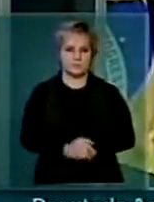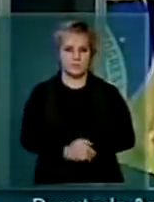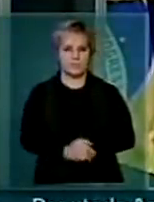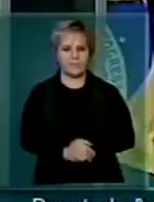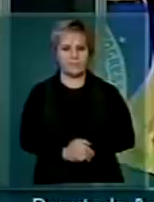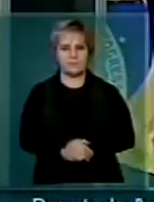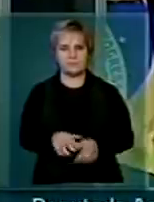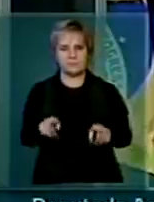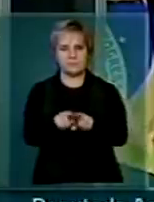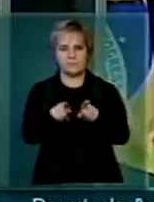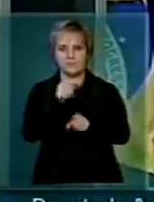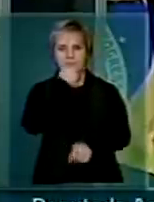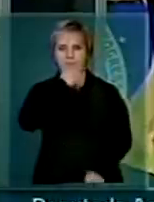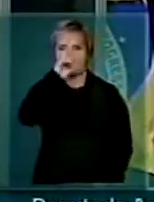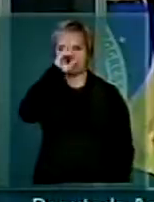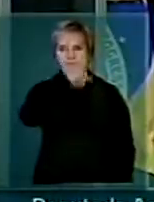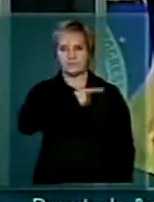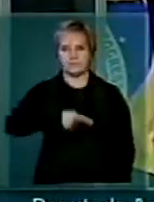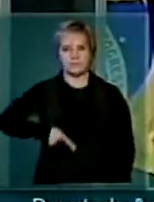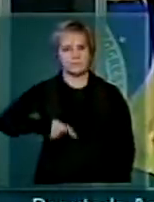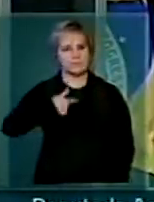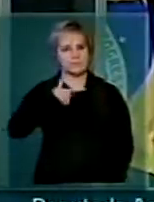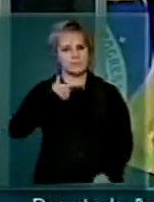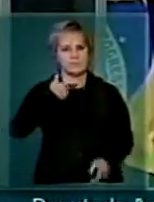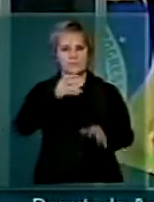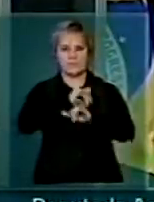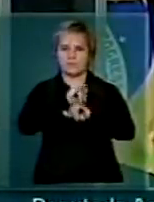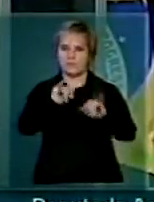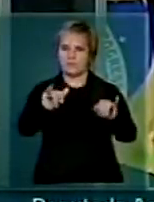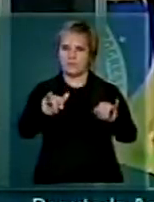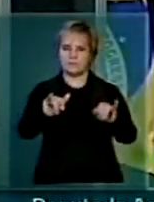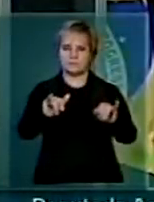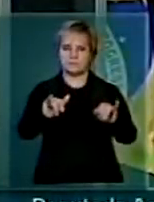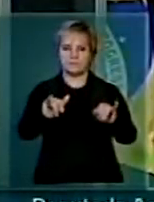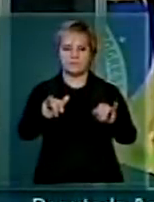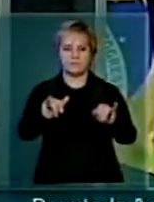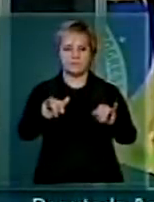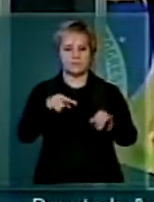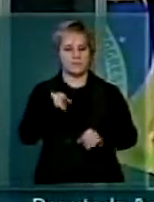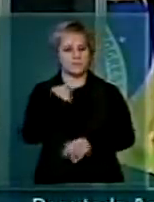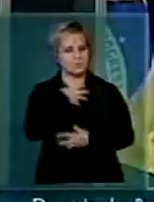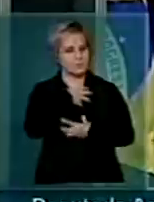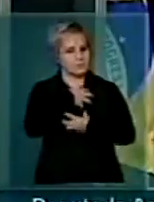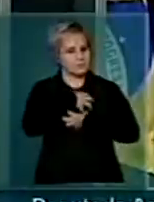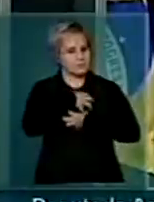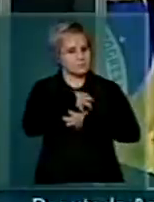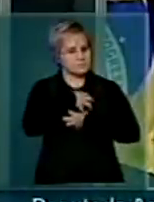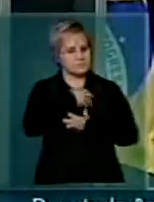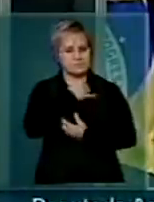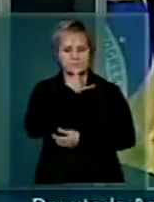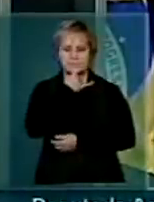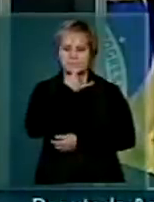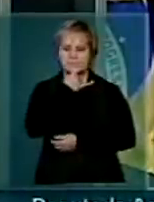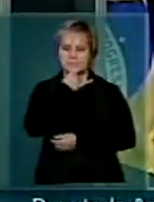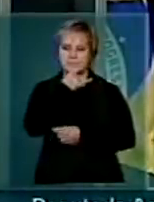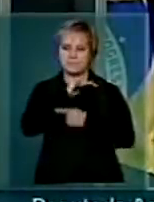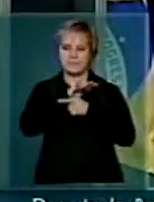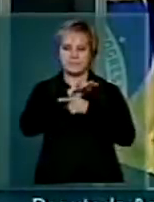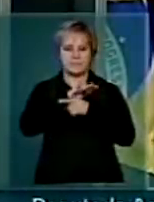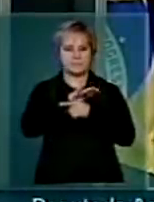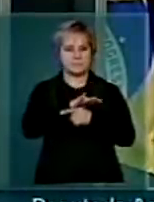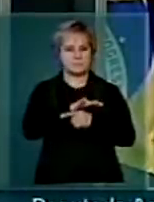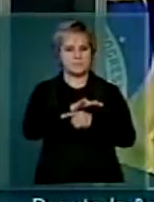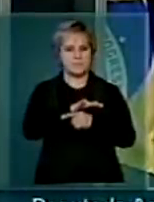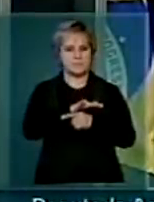Também, senhor presidente, quero aqui registrar o nosso sentimento pela